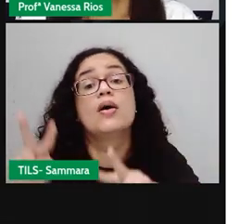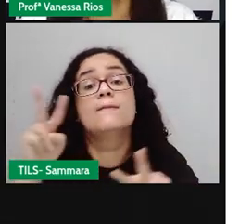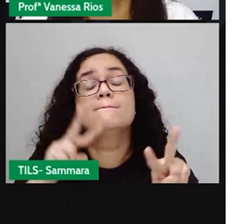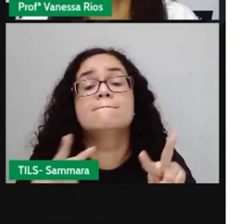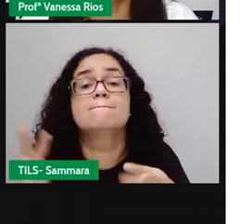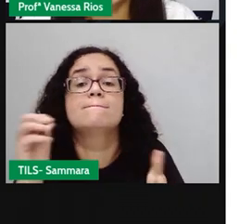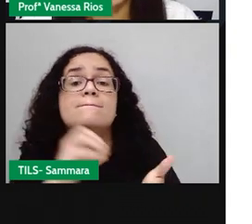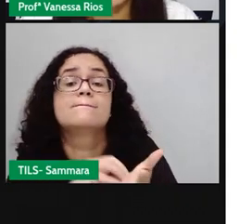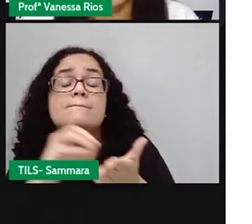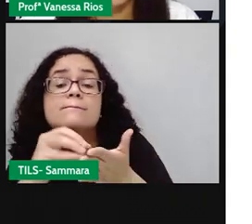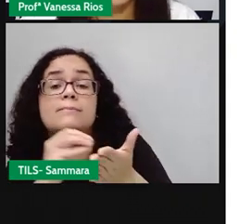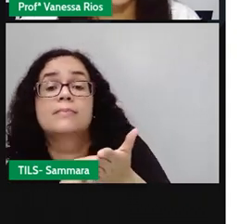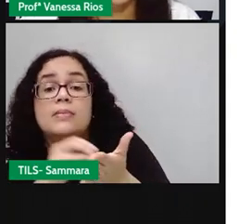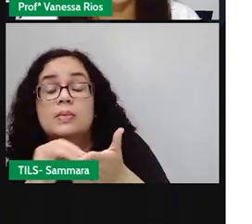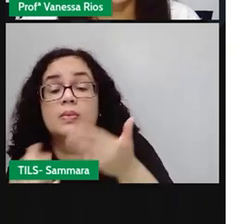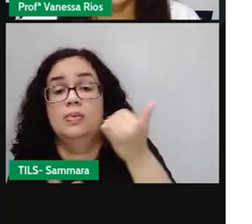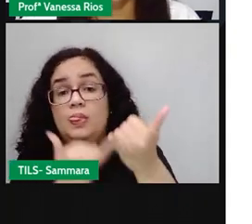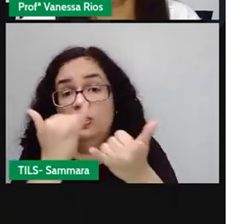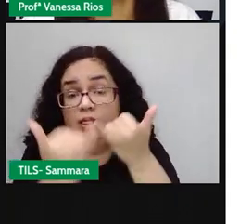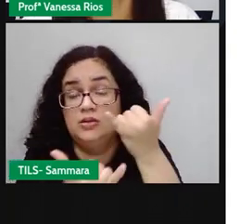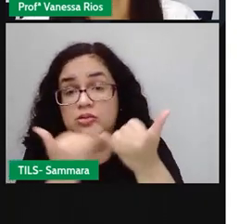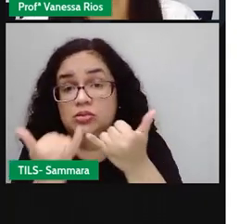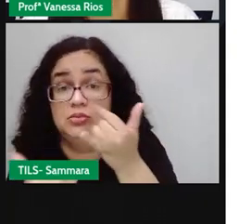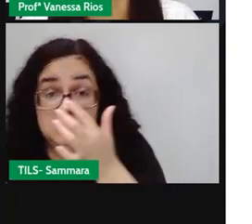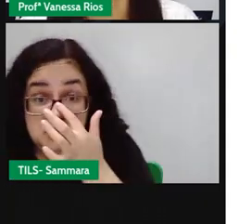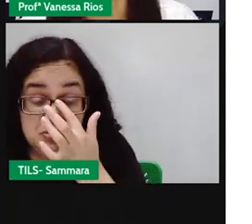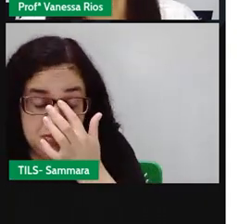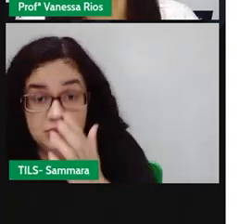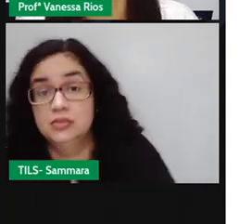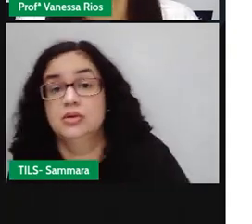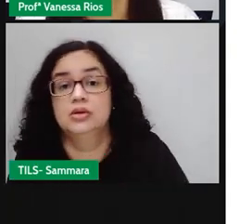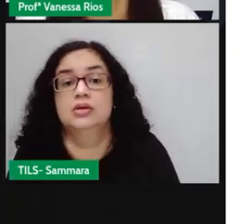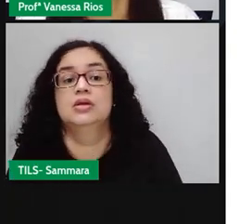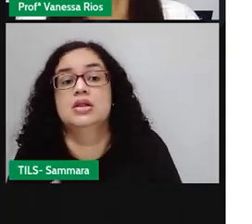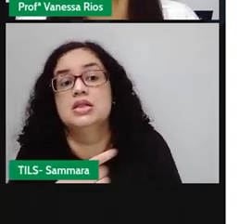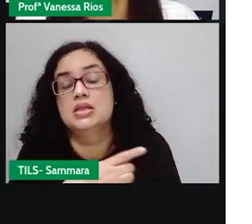essas peças de dominó que estão aí, ó,